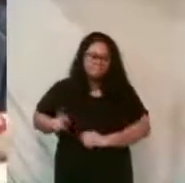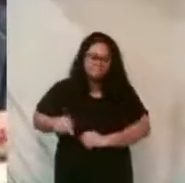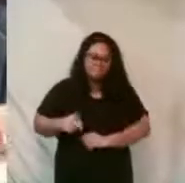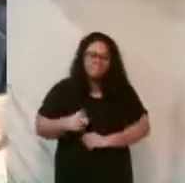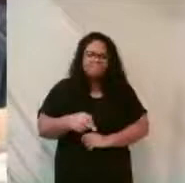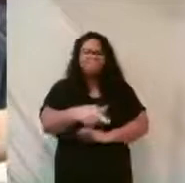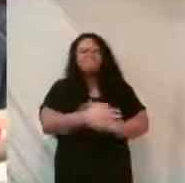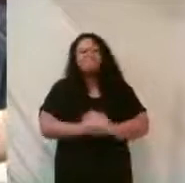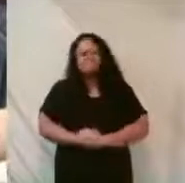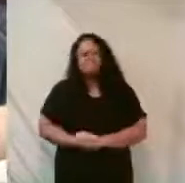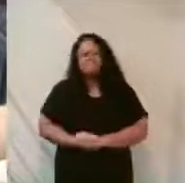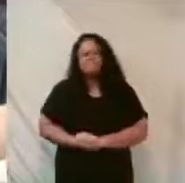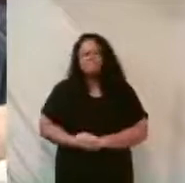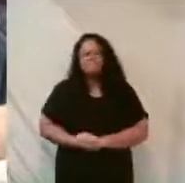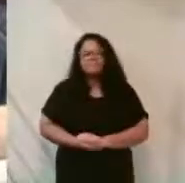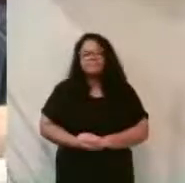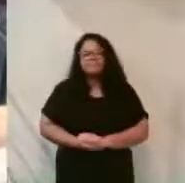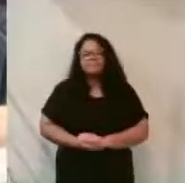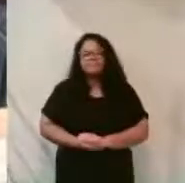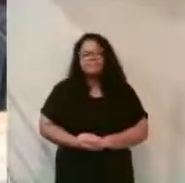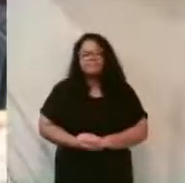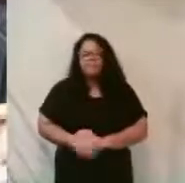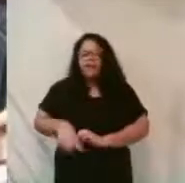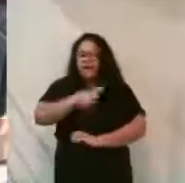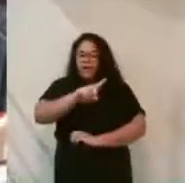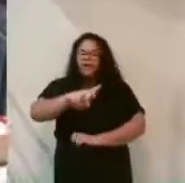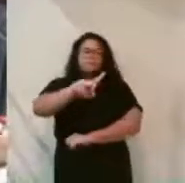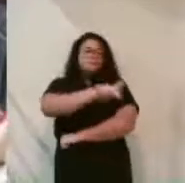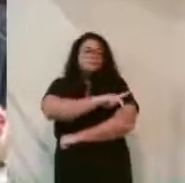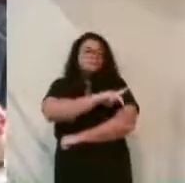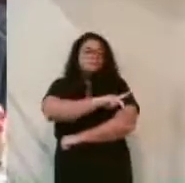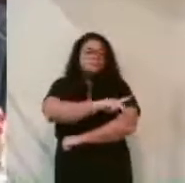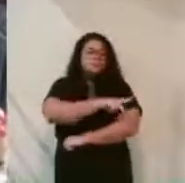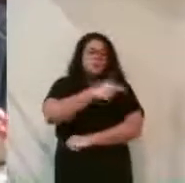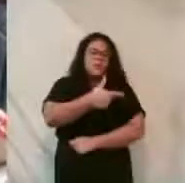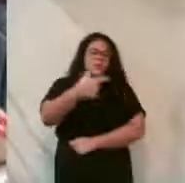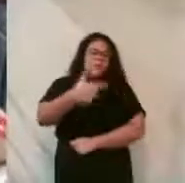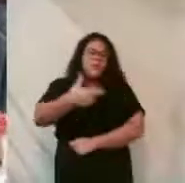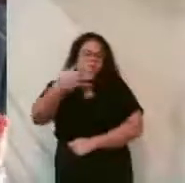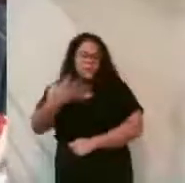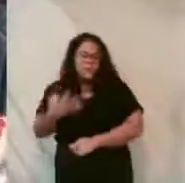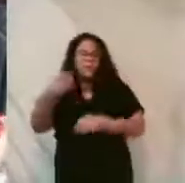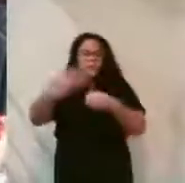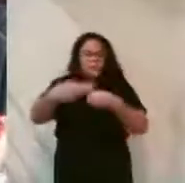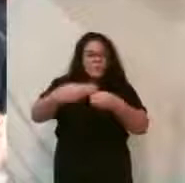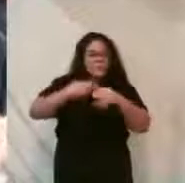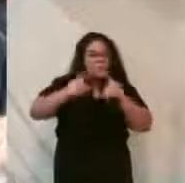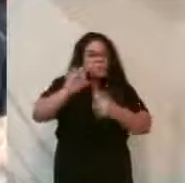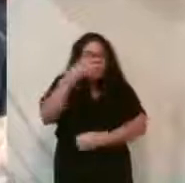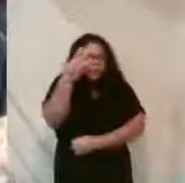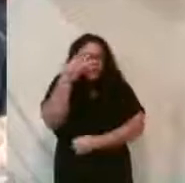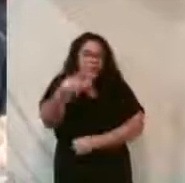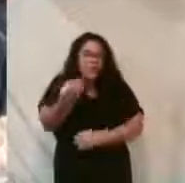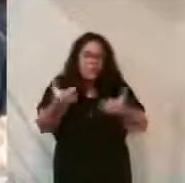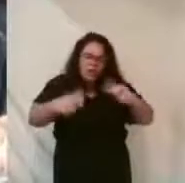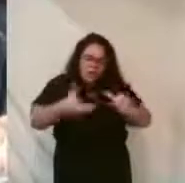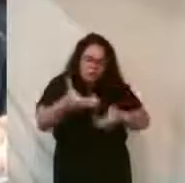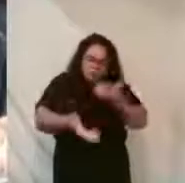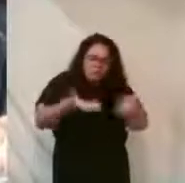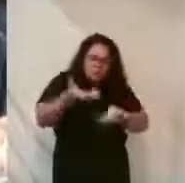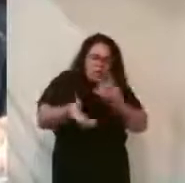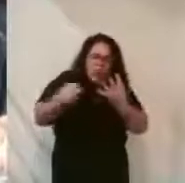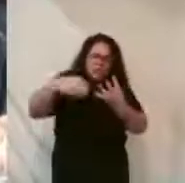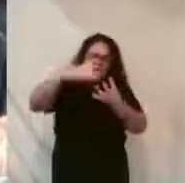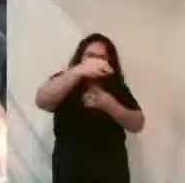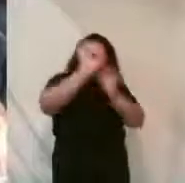número de aterros, muito embora só tenhamos 3, num estado com 224 municípios, com a extensão territorial muito grande, nós só temos 3